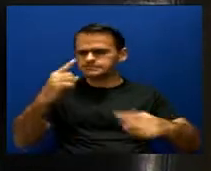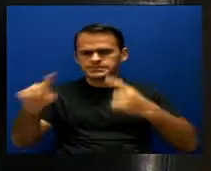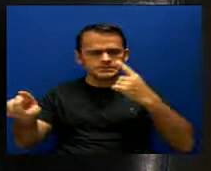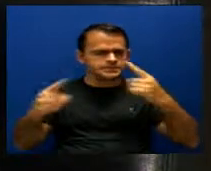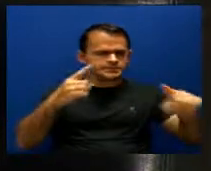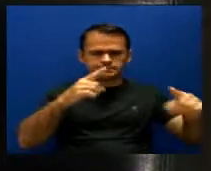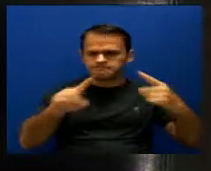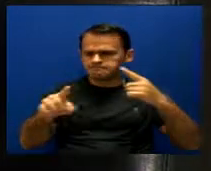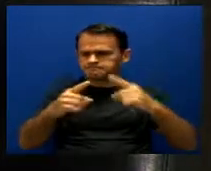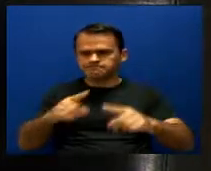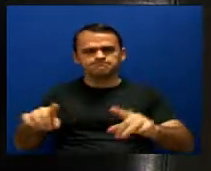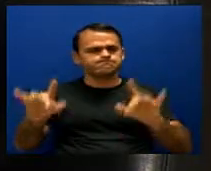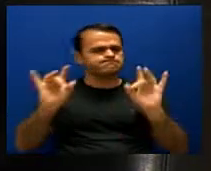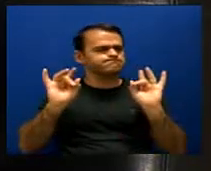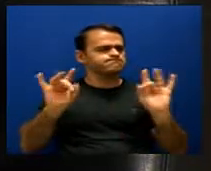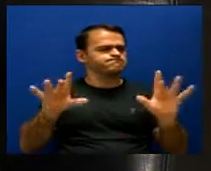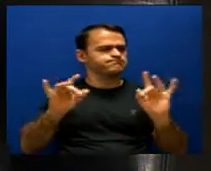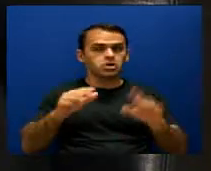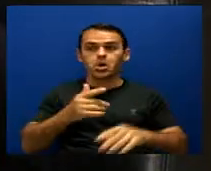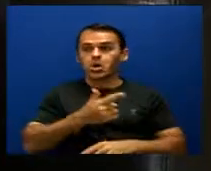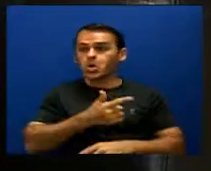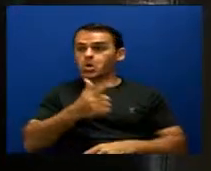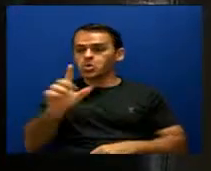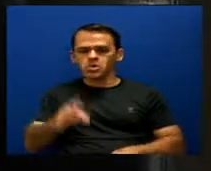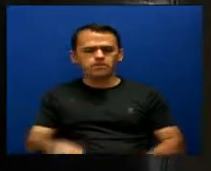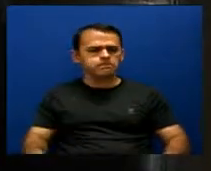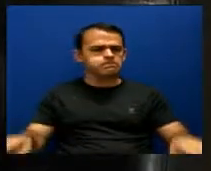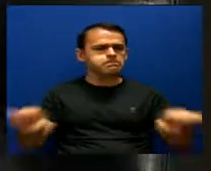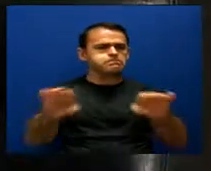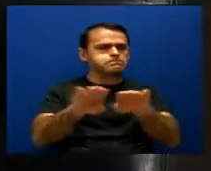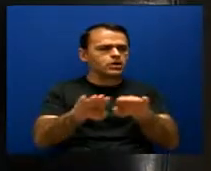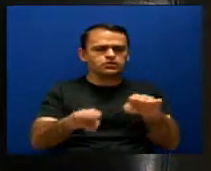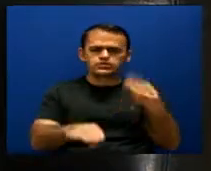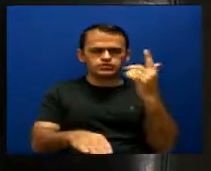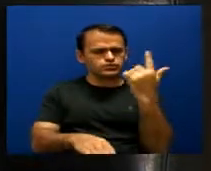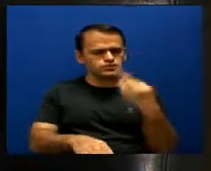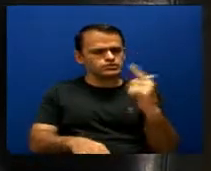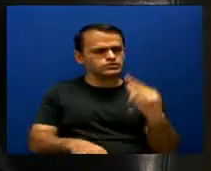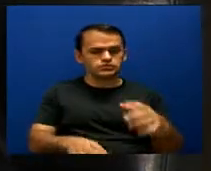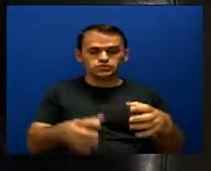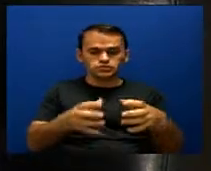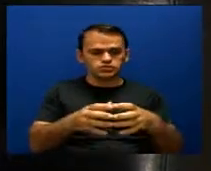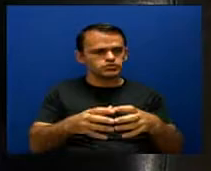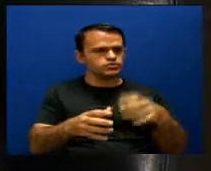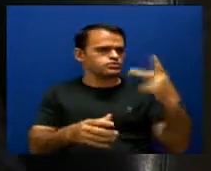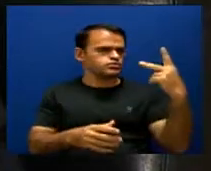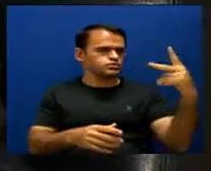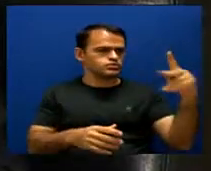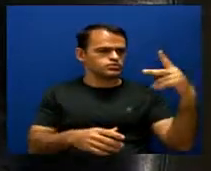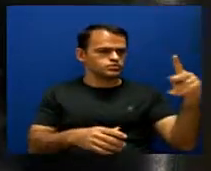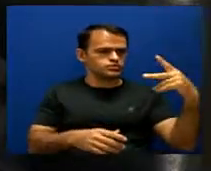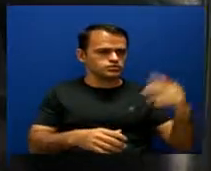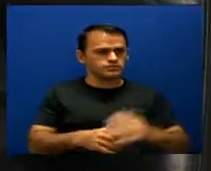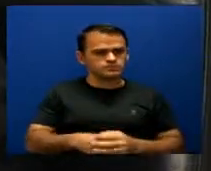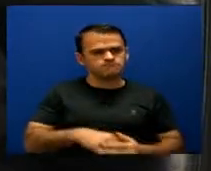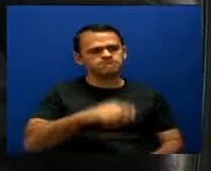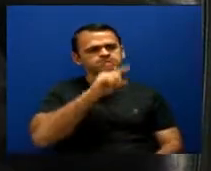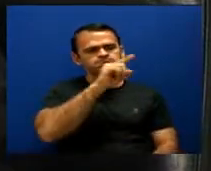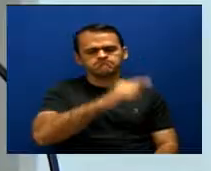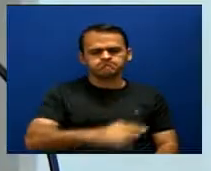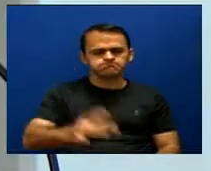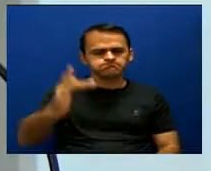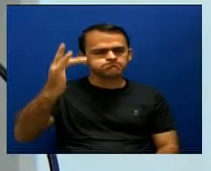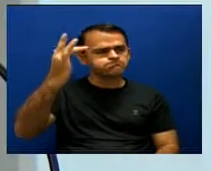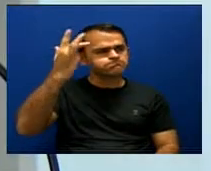não teria melhores mãos do que estar nas mãos de vocês. Eu tenho certeza que Deus vai dar sabedoria para conduzir